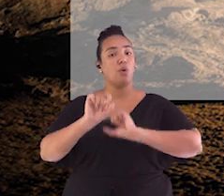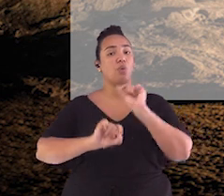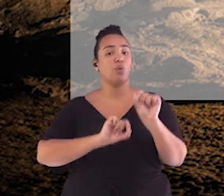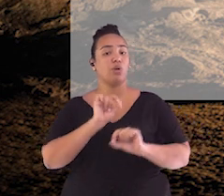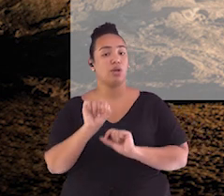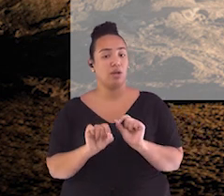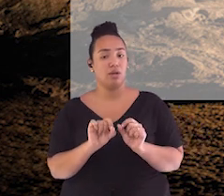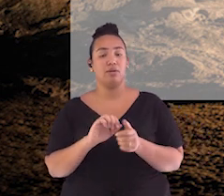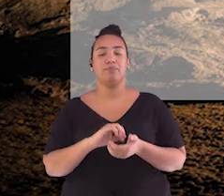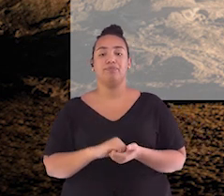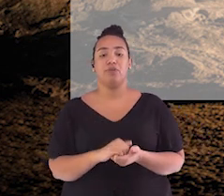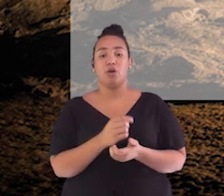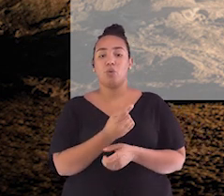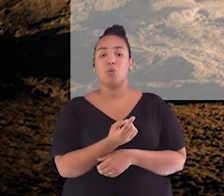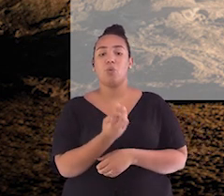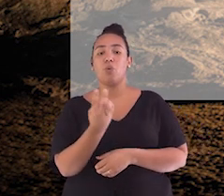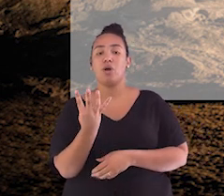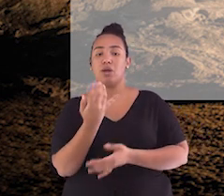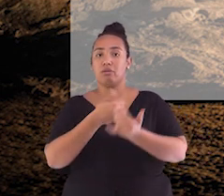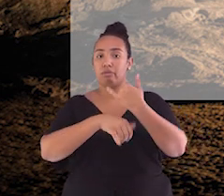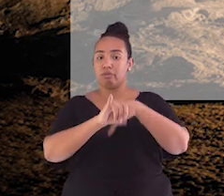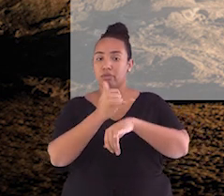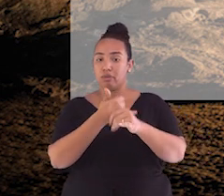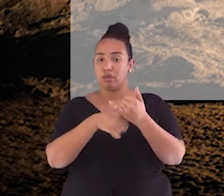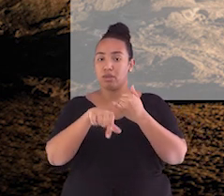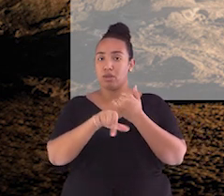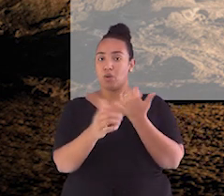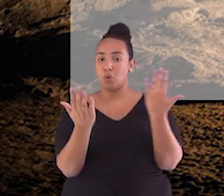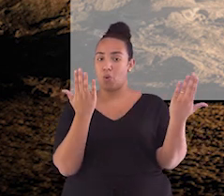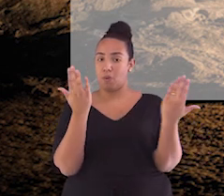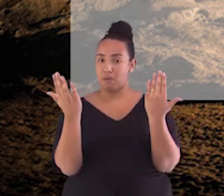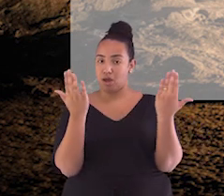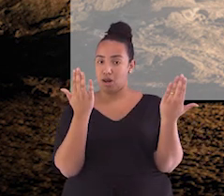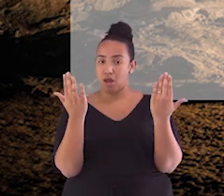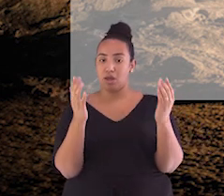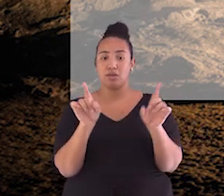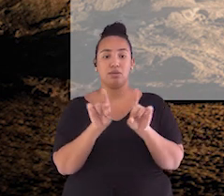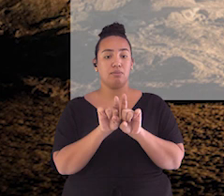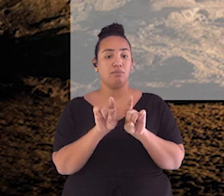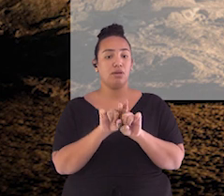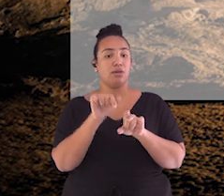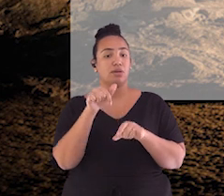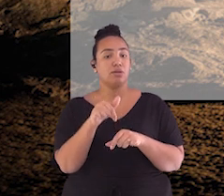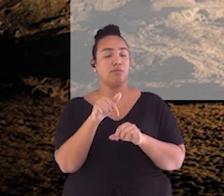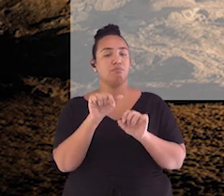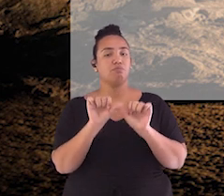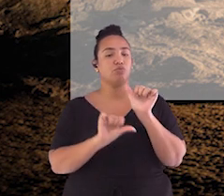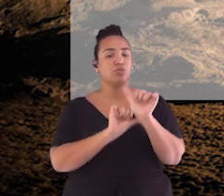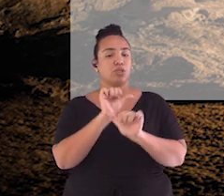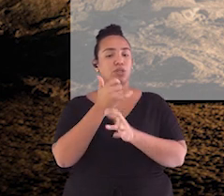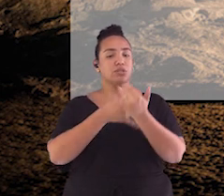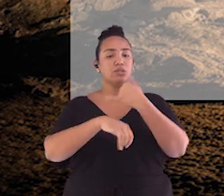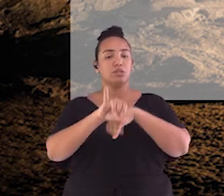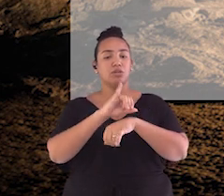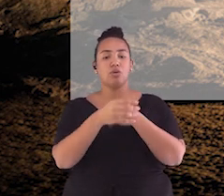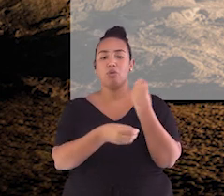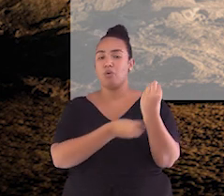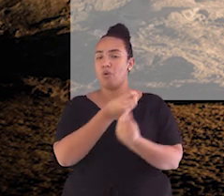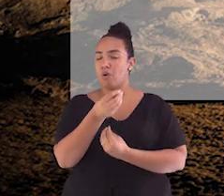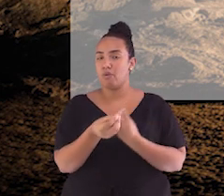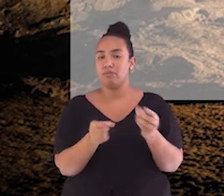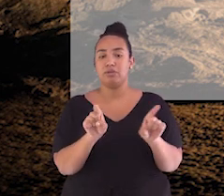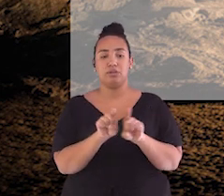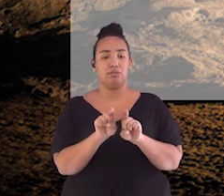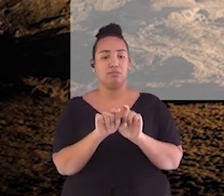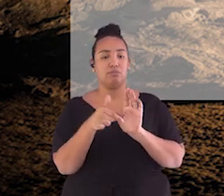visa comparar a quantidade de reagentes e produtos envolvidos em transformações químicas, estabelecendo